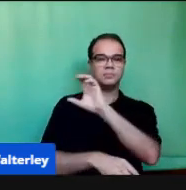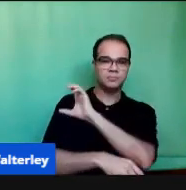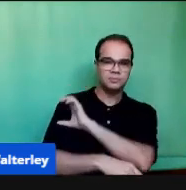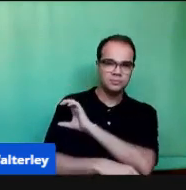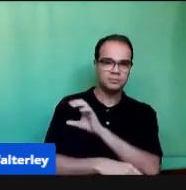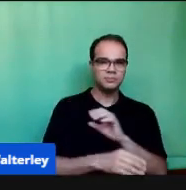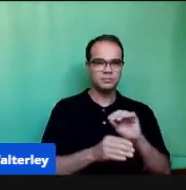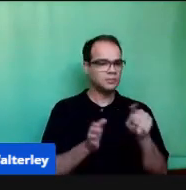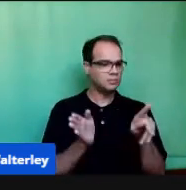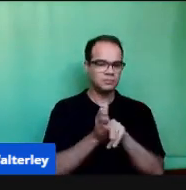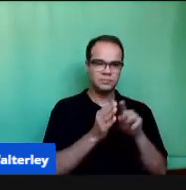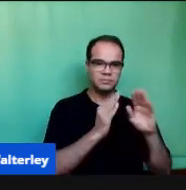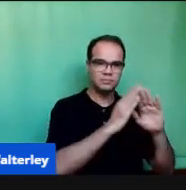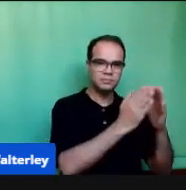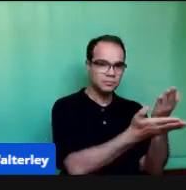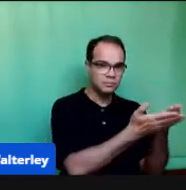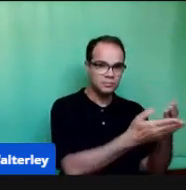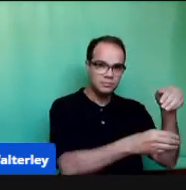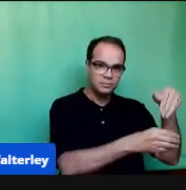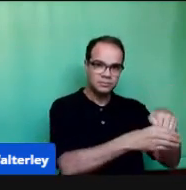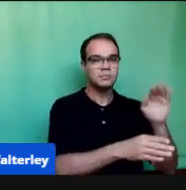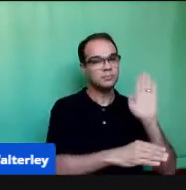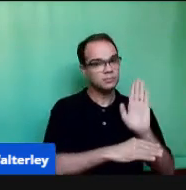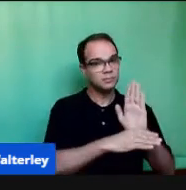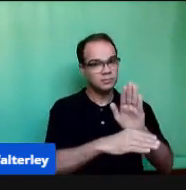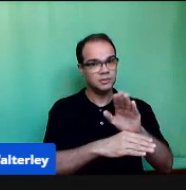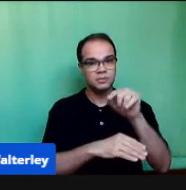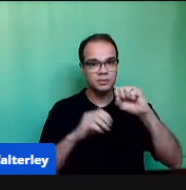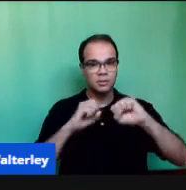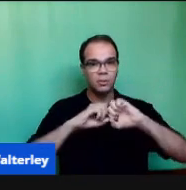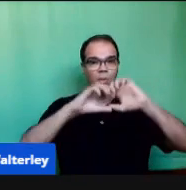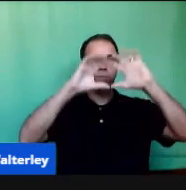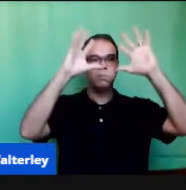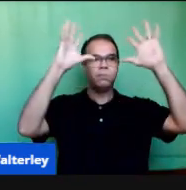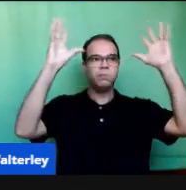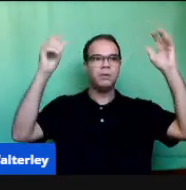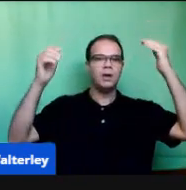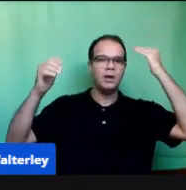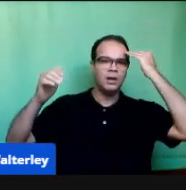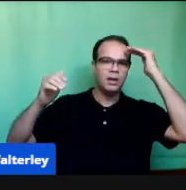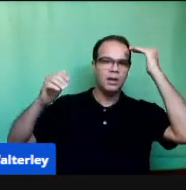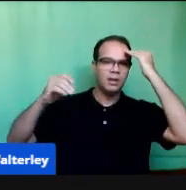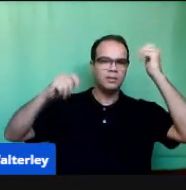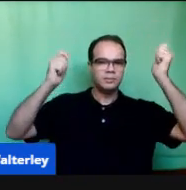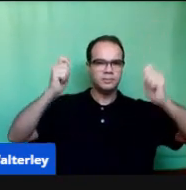possa compreender e conhecer mais sobre essas temáticas.